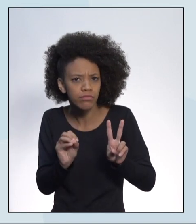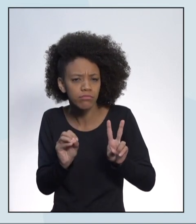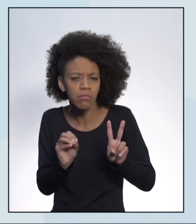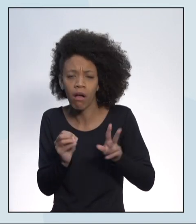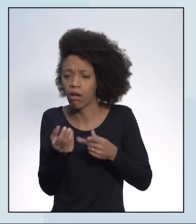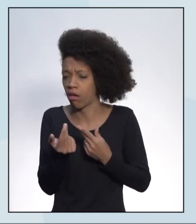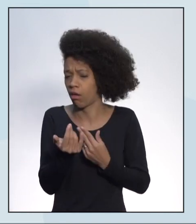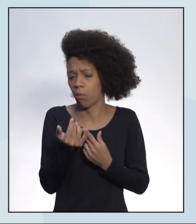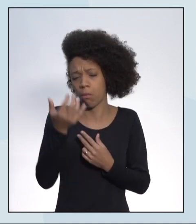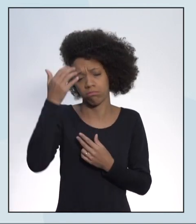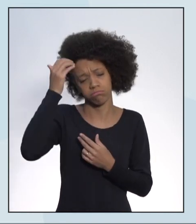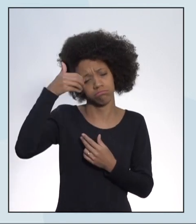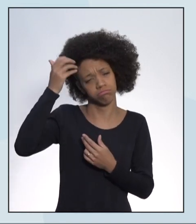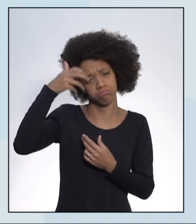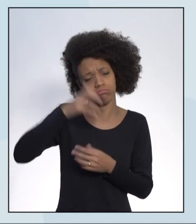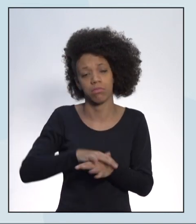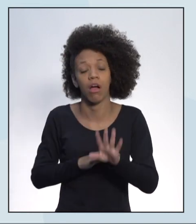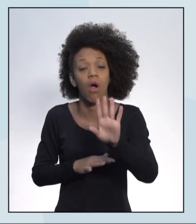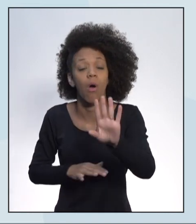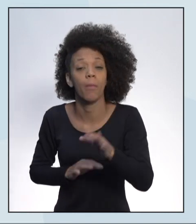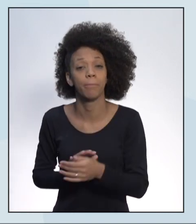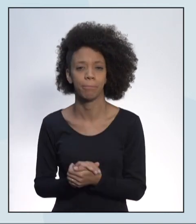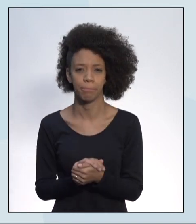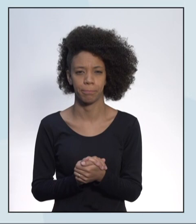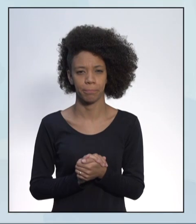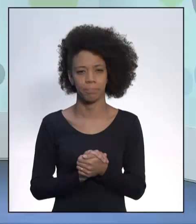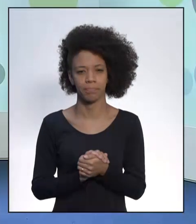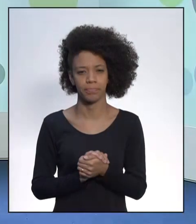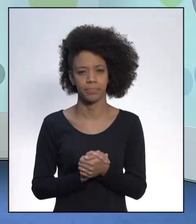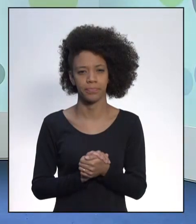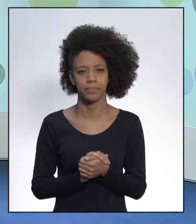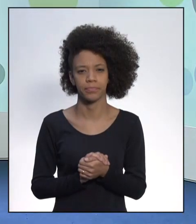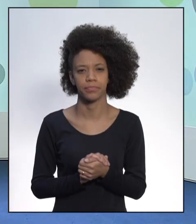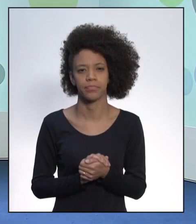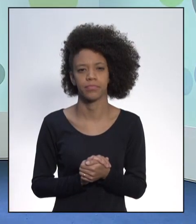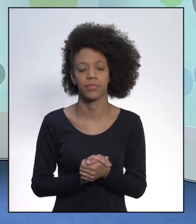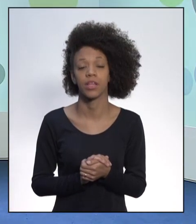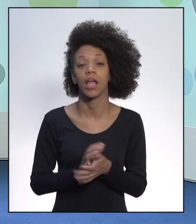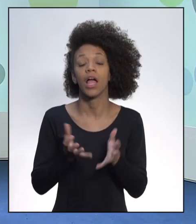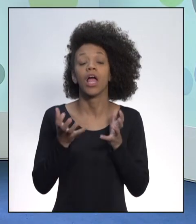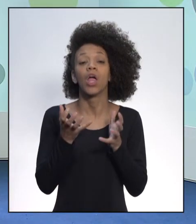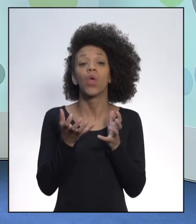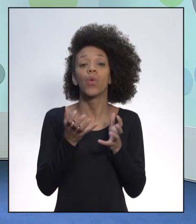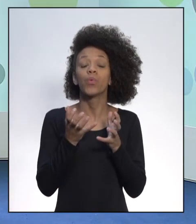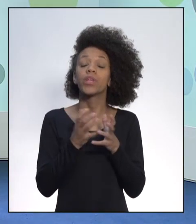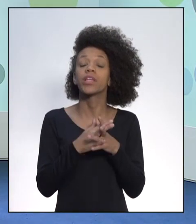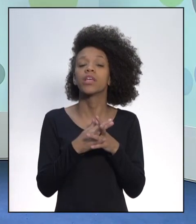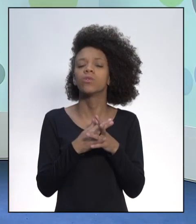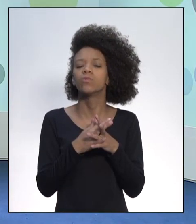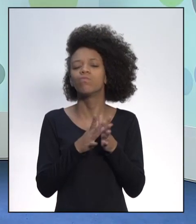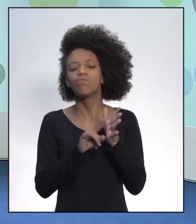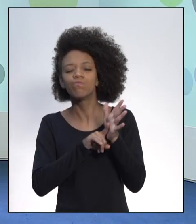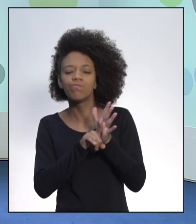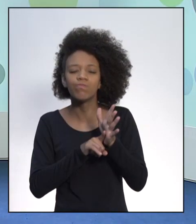Quer ver? Vamos pensar aqui comigo, novamente aqui no Flipchart. Eu quero estimar o valor de raiz de